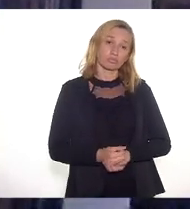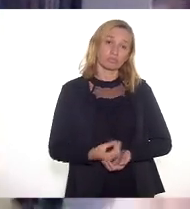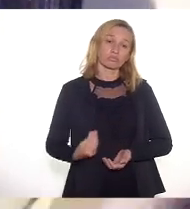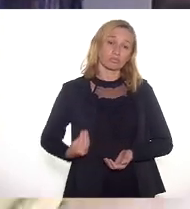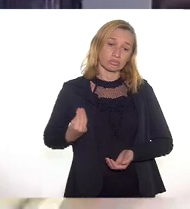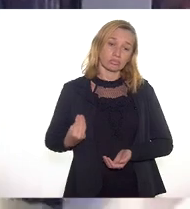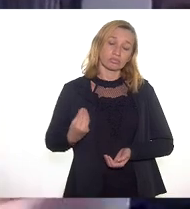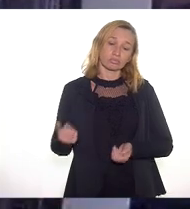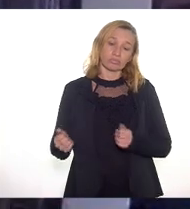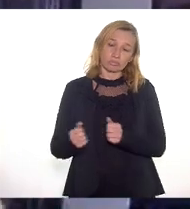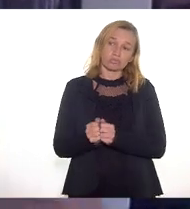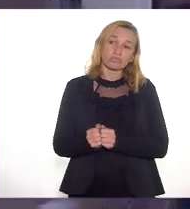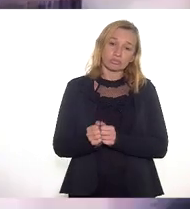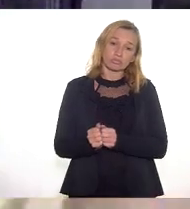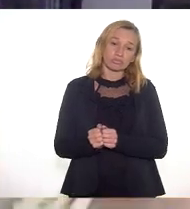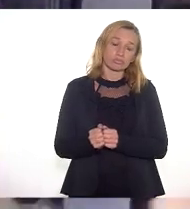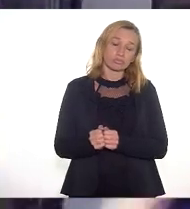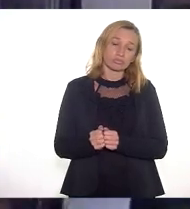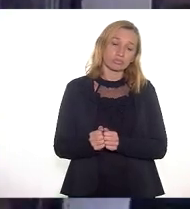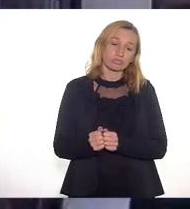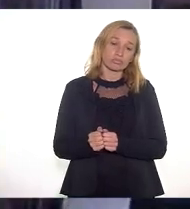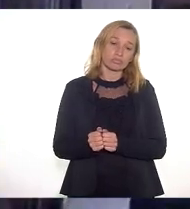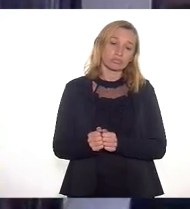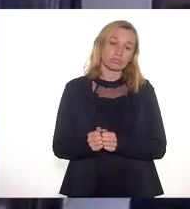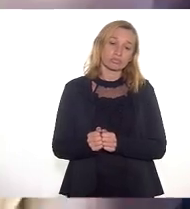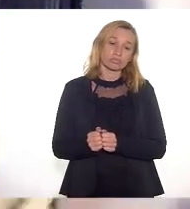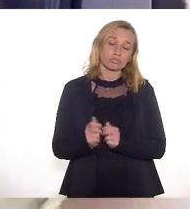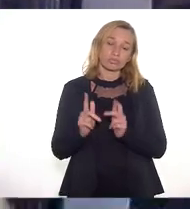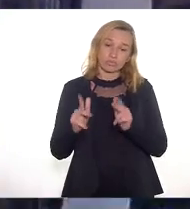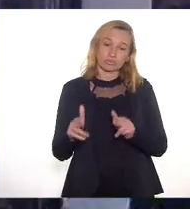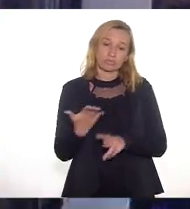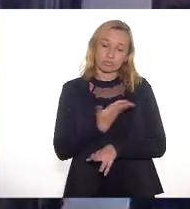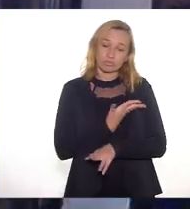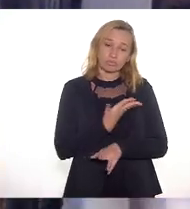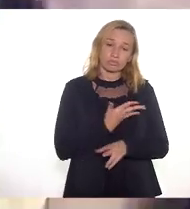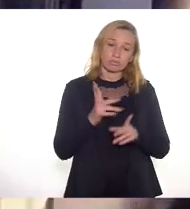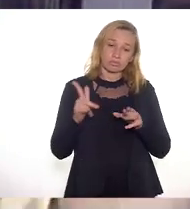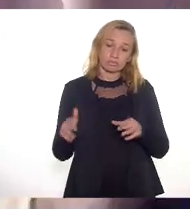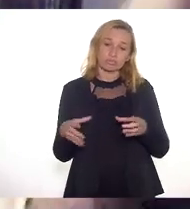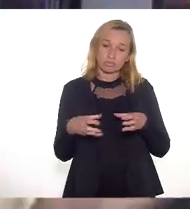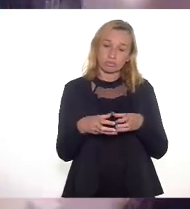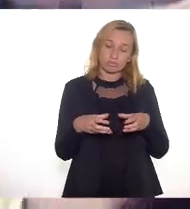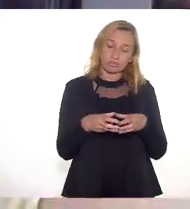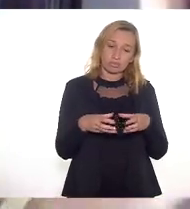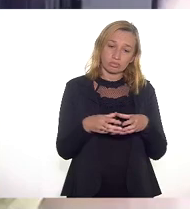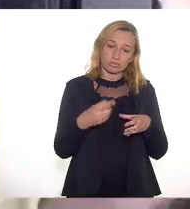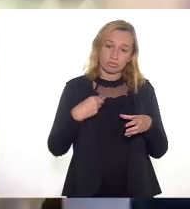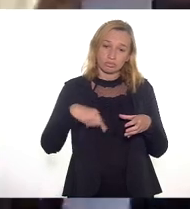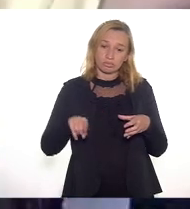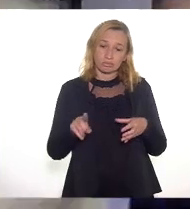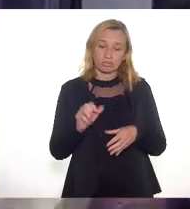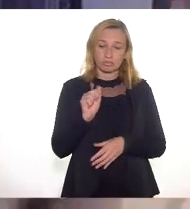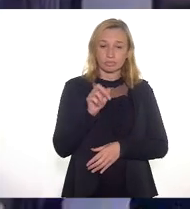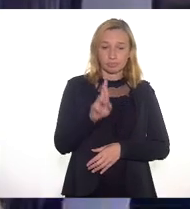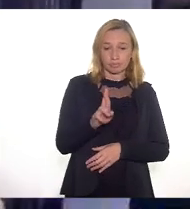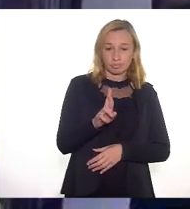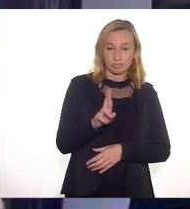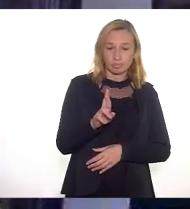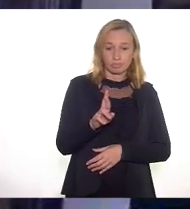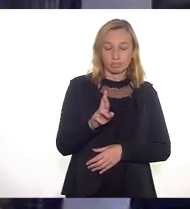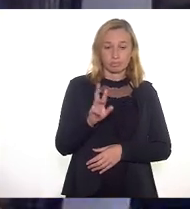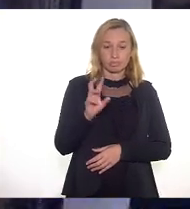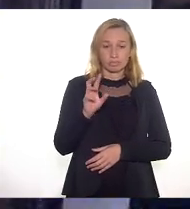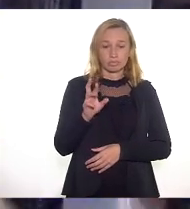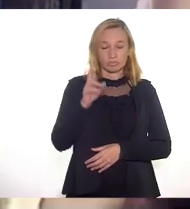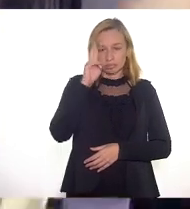né, junto com as mesmas pessoas, o mesmo grupo, frequentador do Bar da Dona Maria na